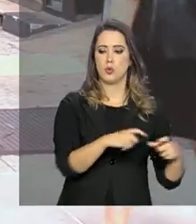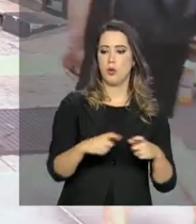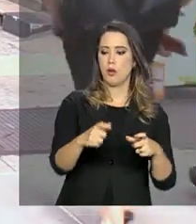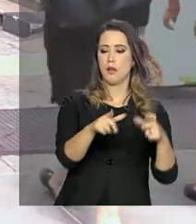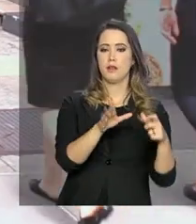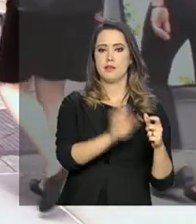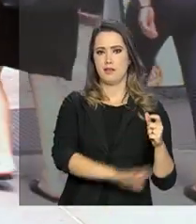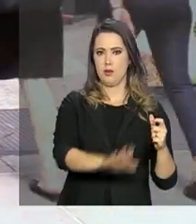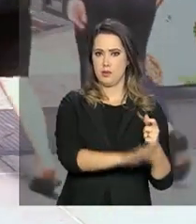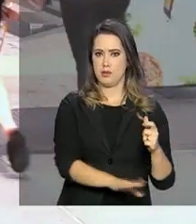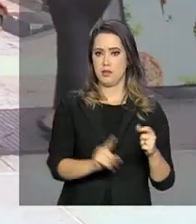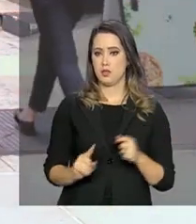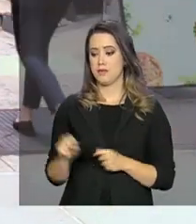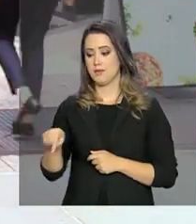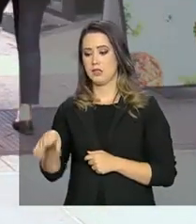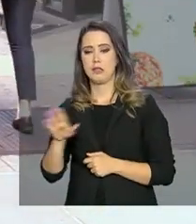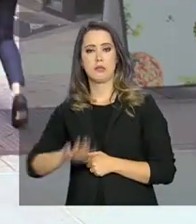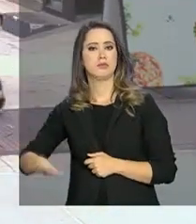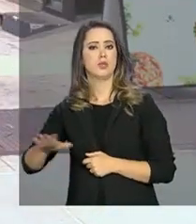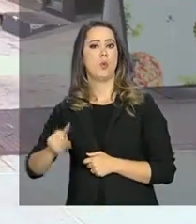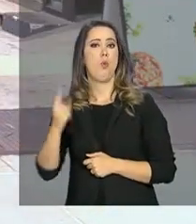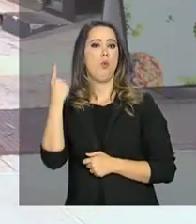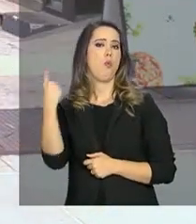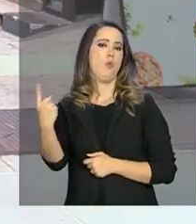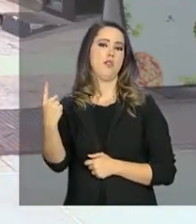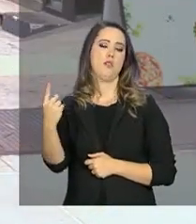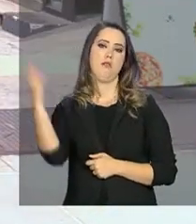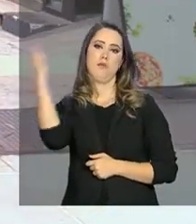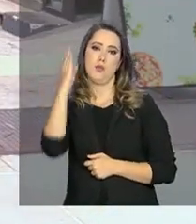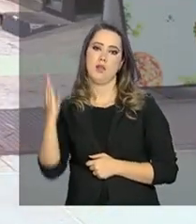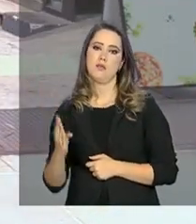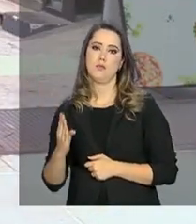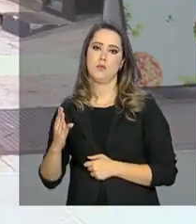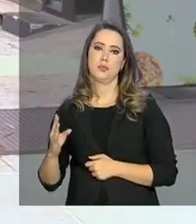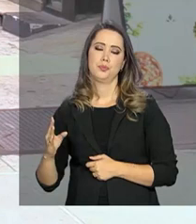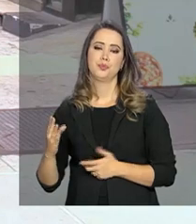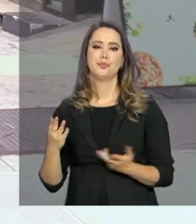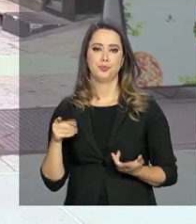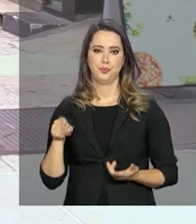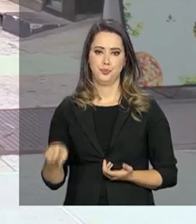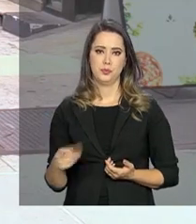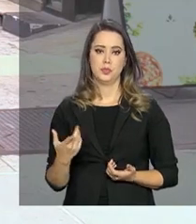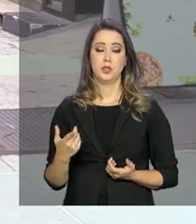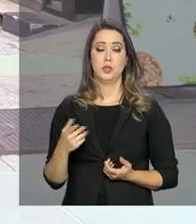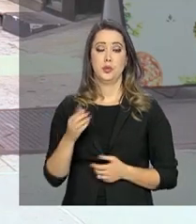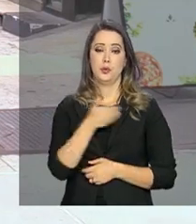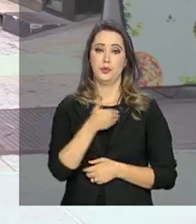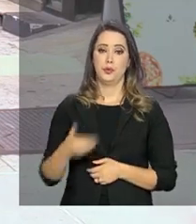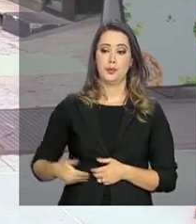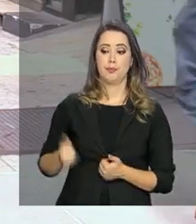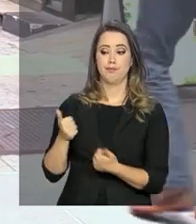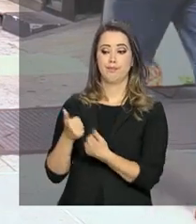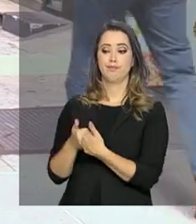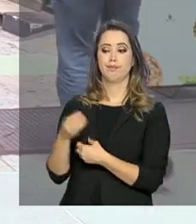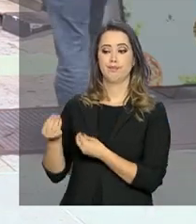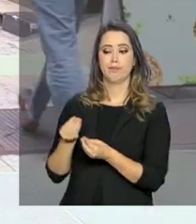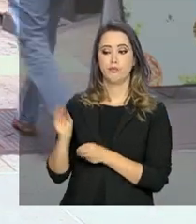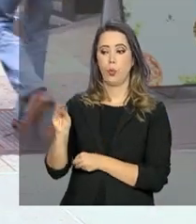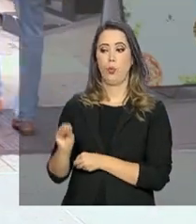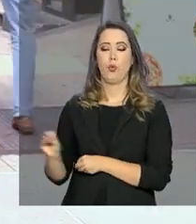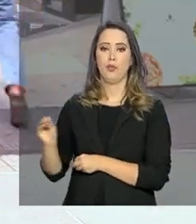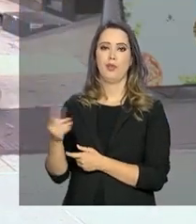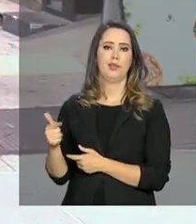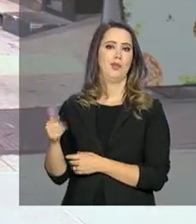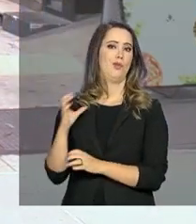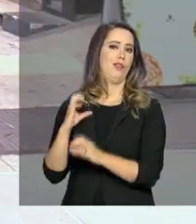brasileiros em chicago aqui em nova york esta criança é única brasileira no local o governo quer ver de perto a situação já que não